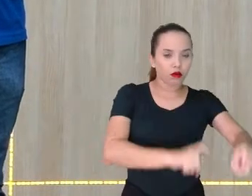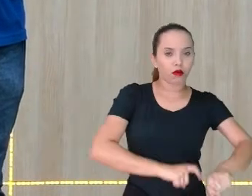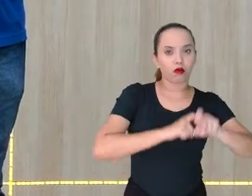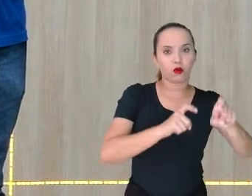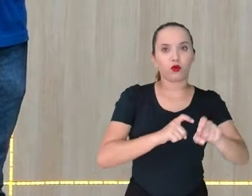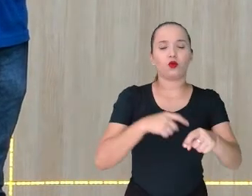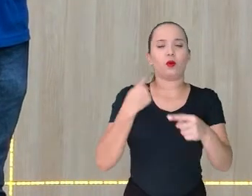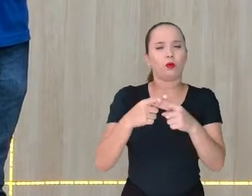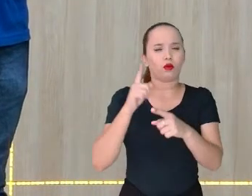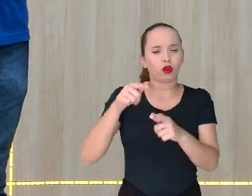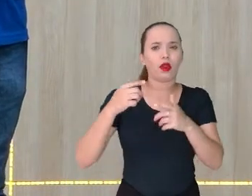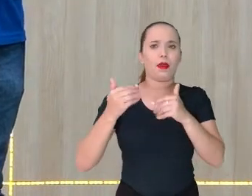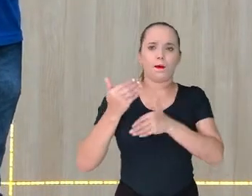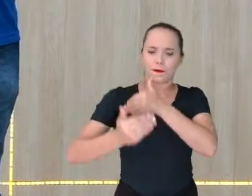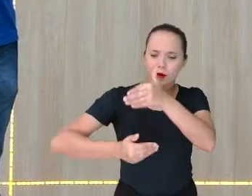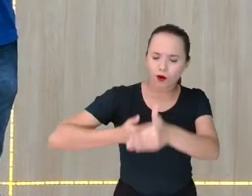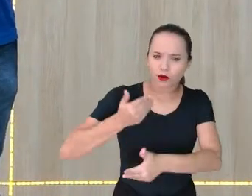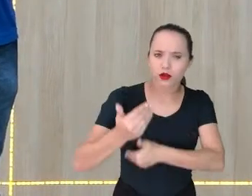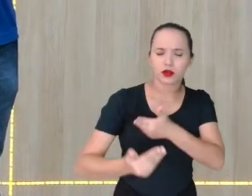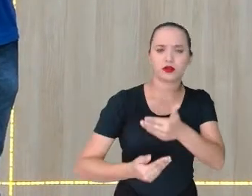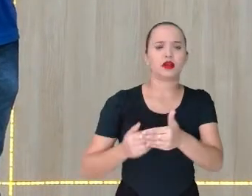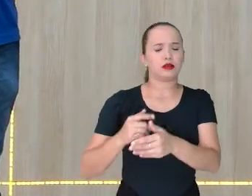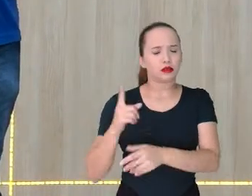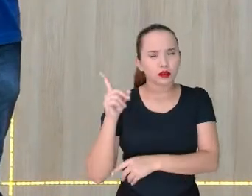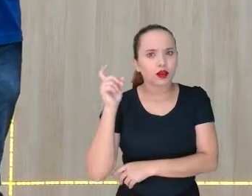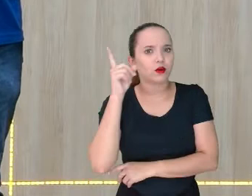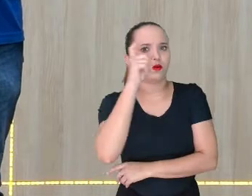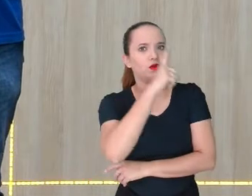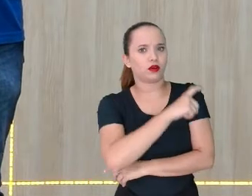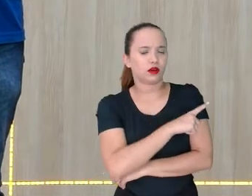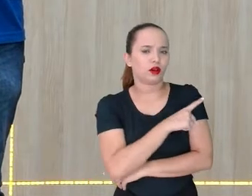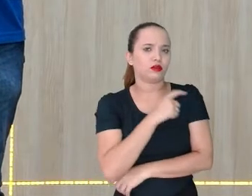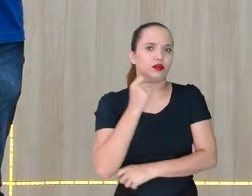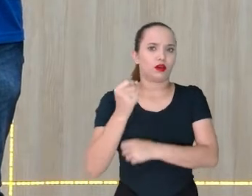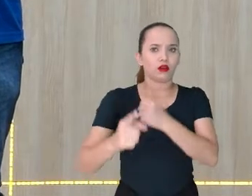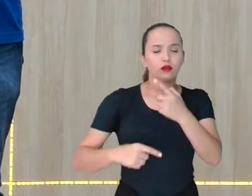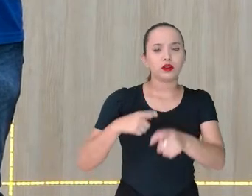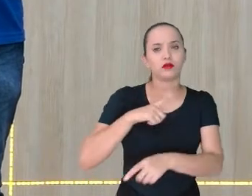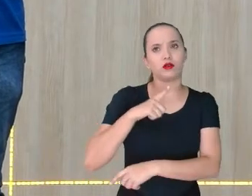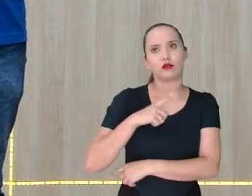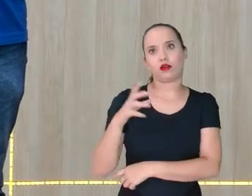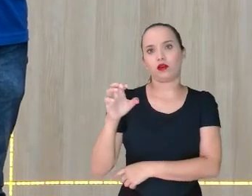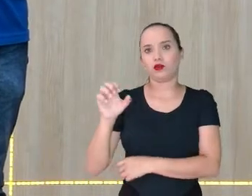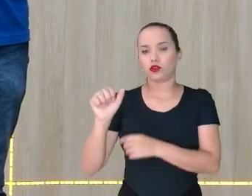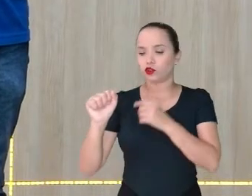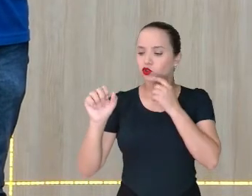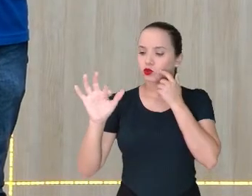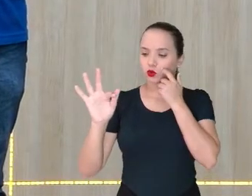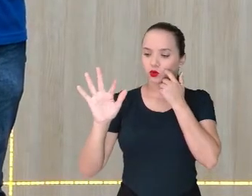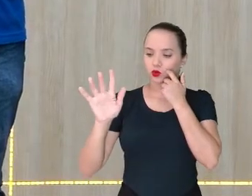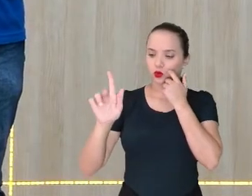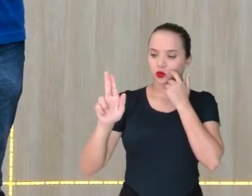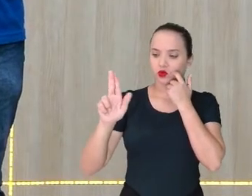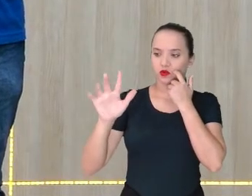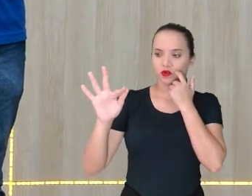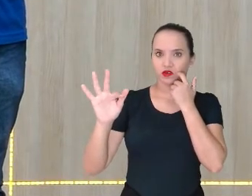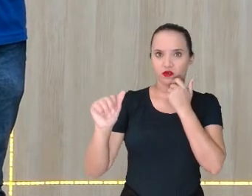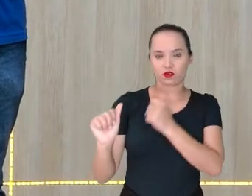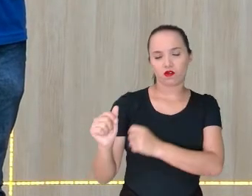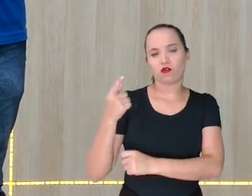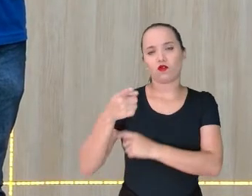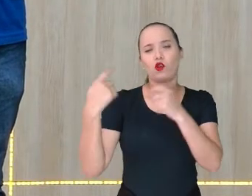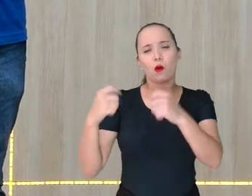processo complicado, porque ou se tem estufa, não é, para produzir um determinado tipo de